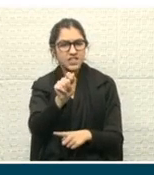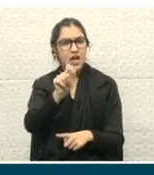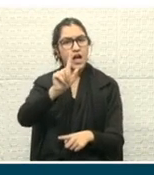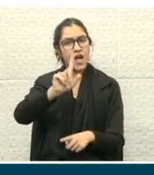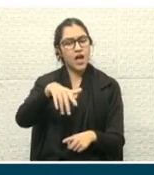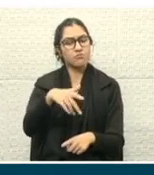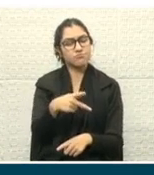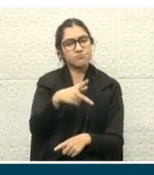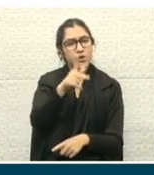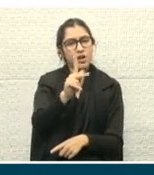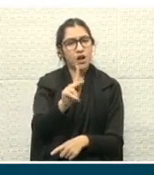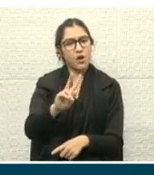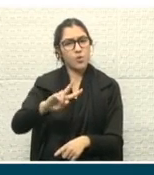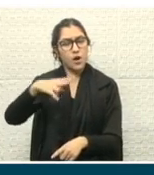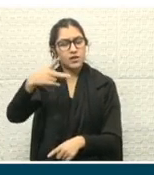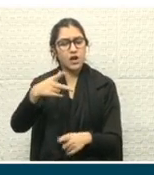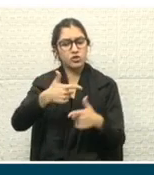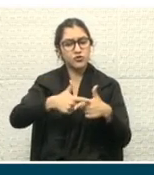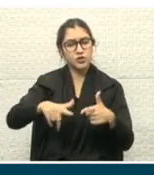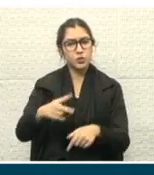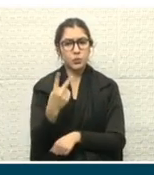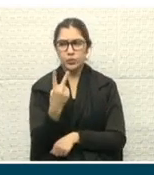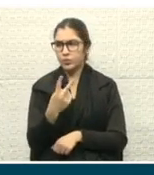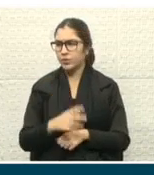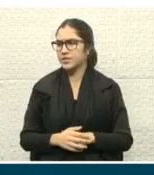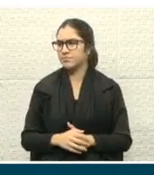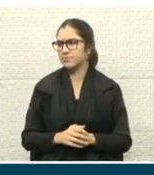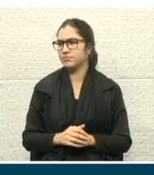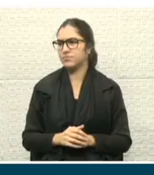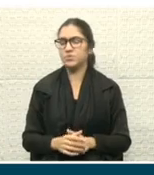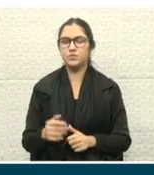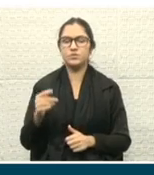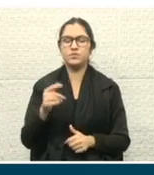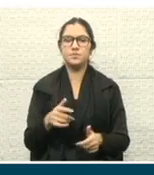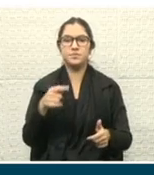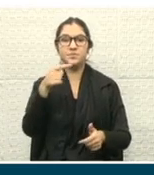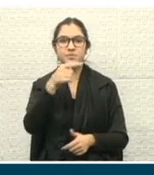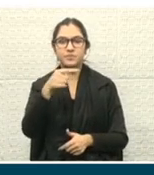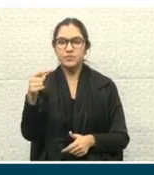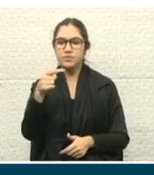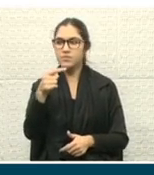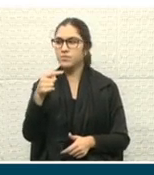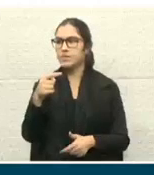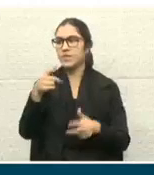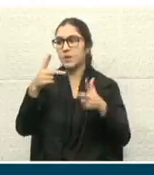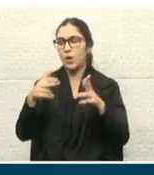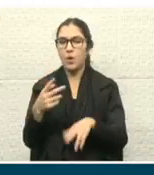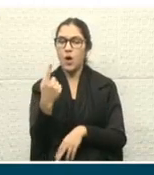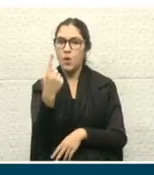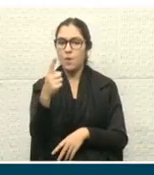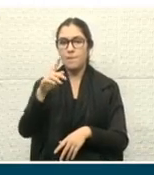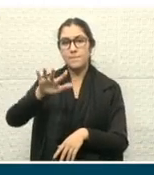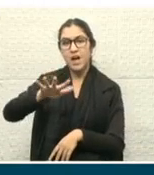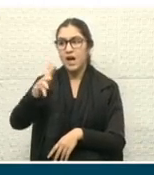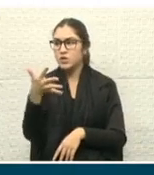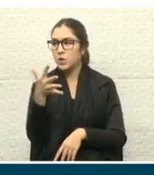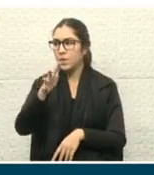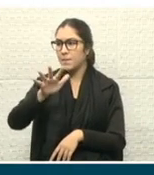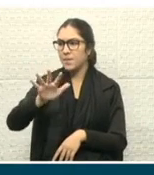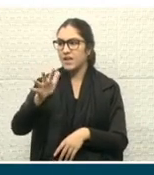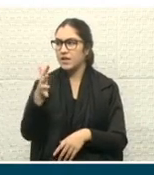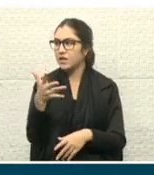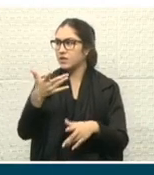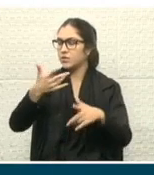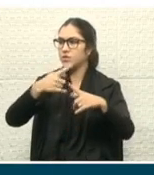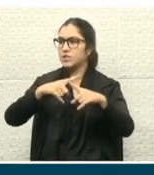k ao quadrado. Então, dividido por 2. Menos 1 é igual a 1, mais ou menos a raiz